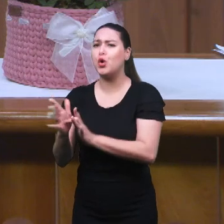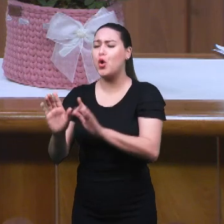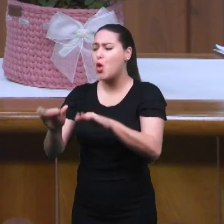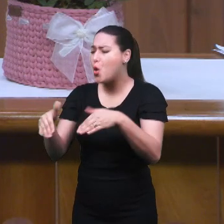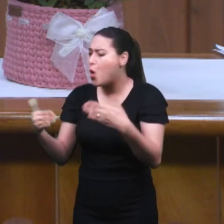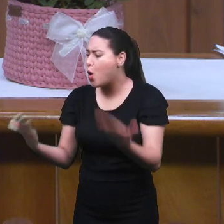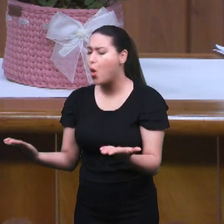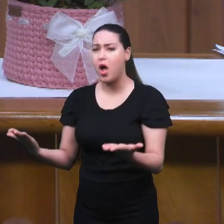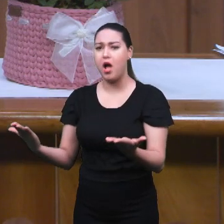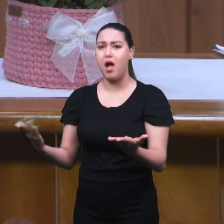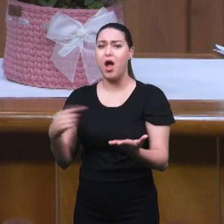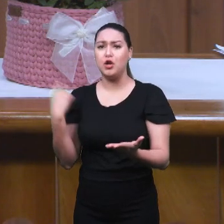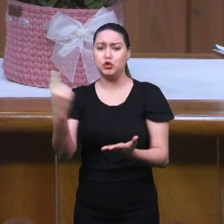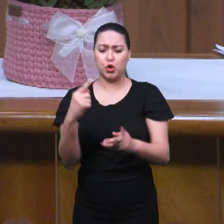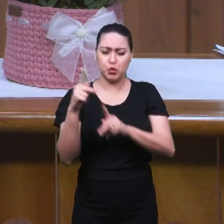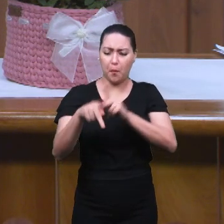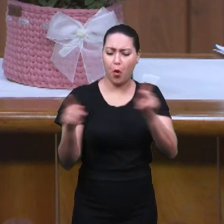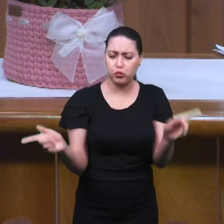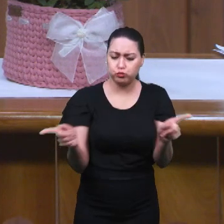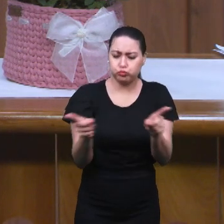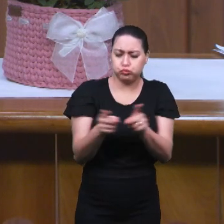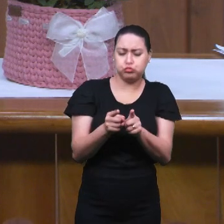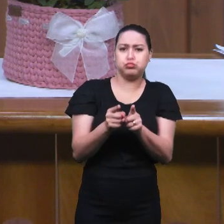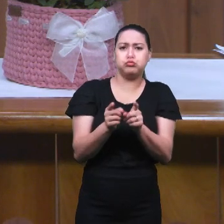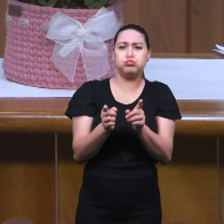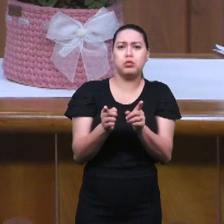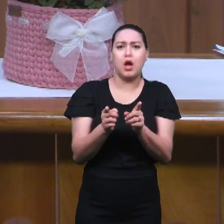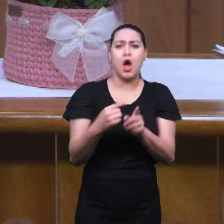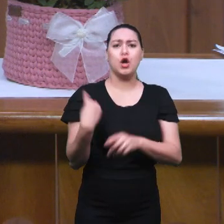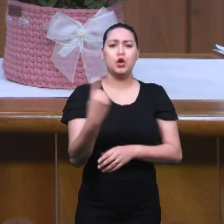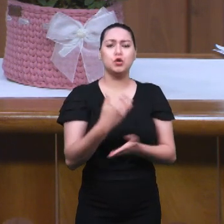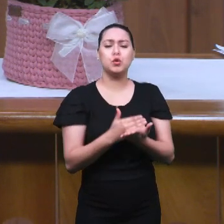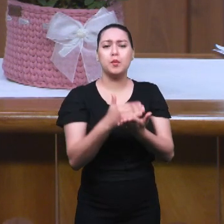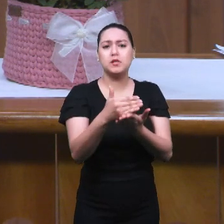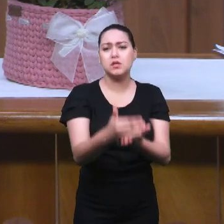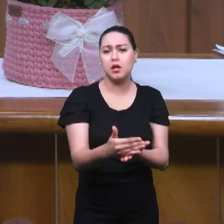pequeno, começamos ali junto com você lá na Galileia,